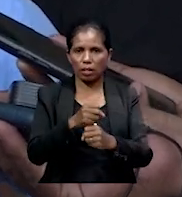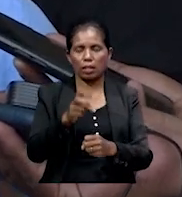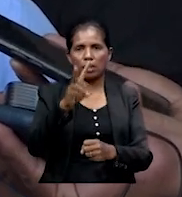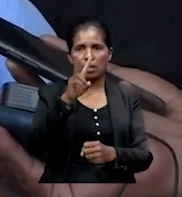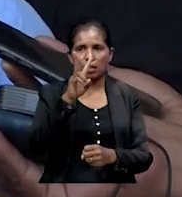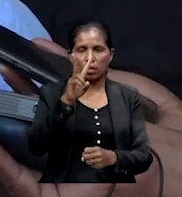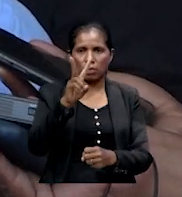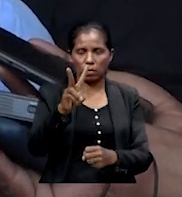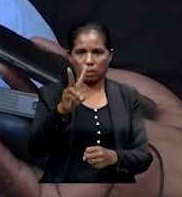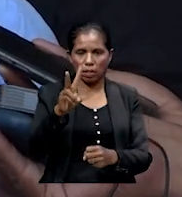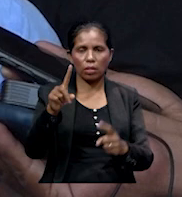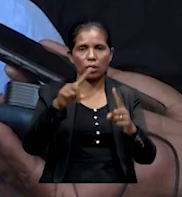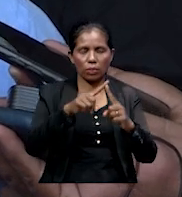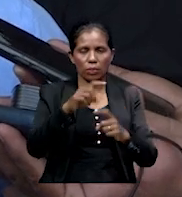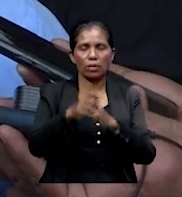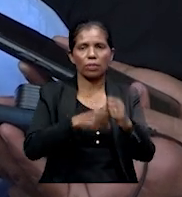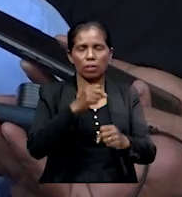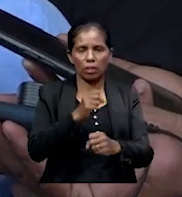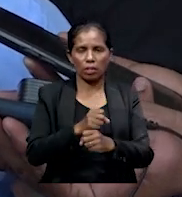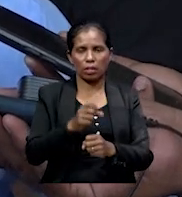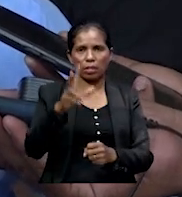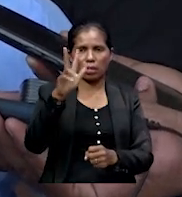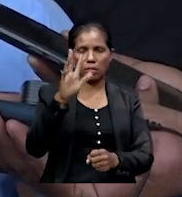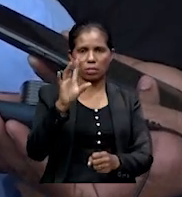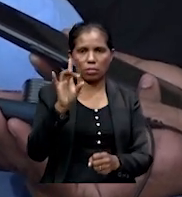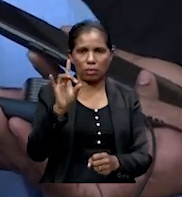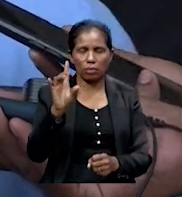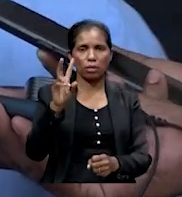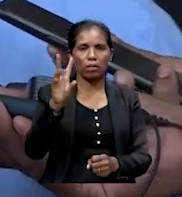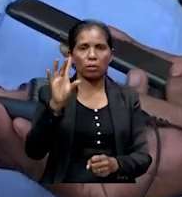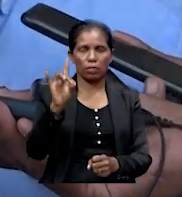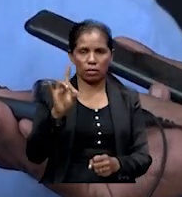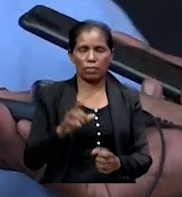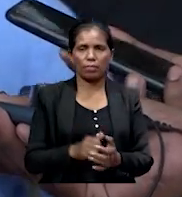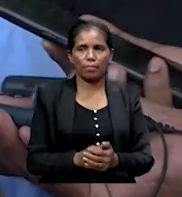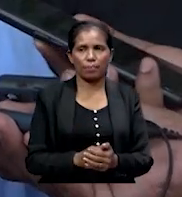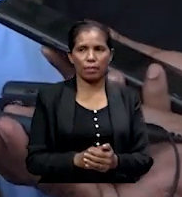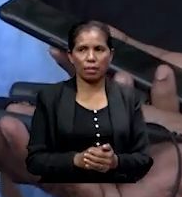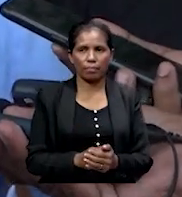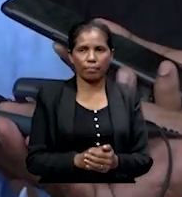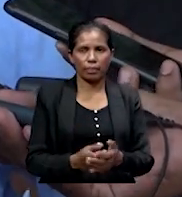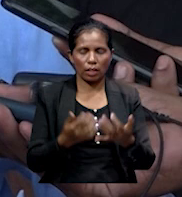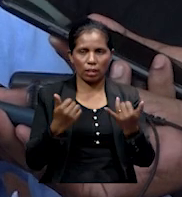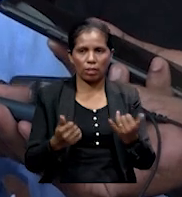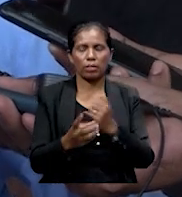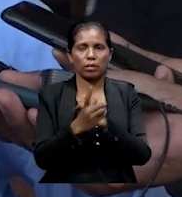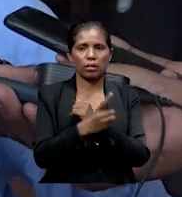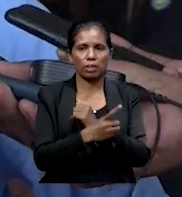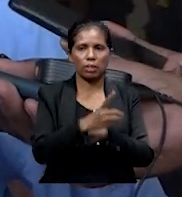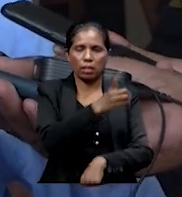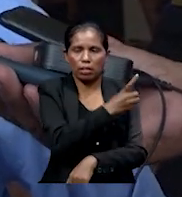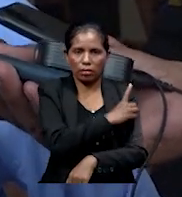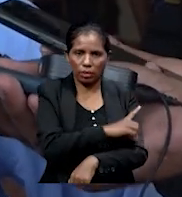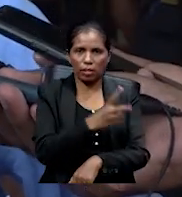ordine tribunal aplica prisão preventiva baia argir na hat a usi parte defesa a